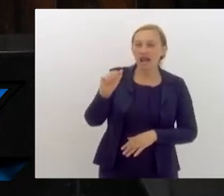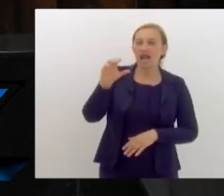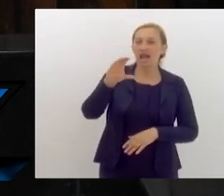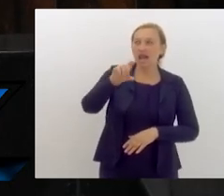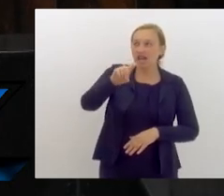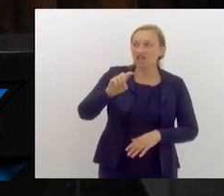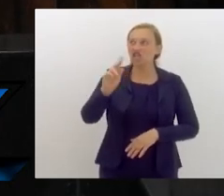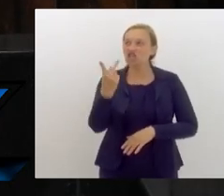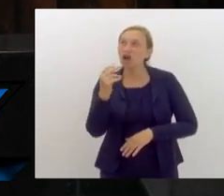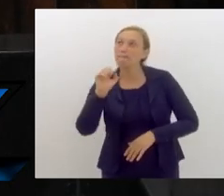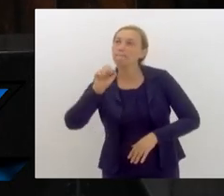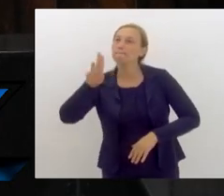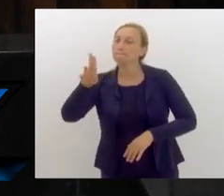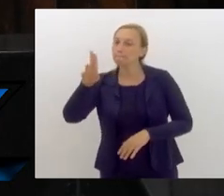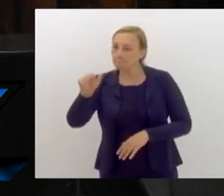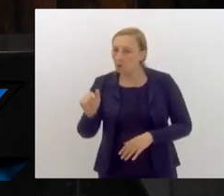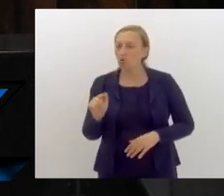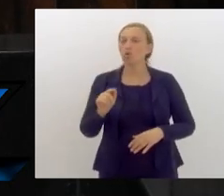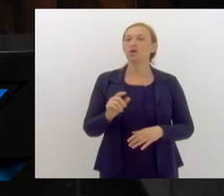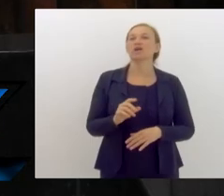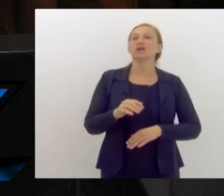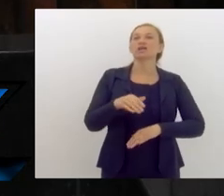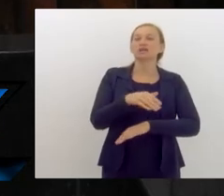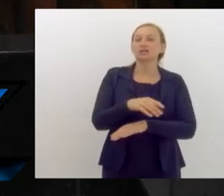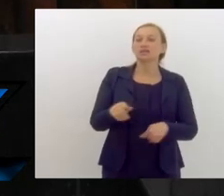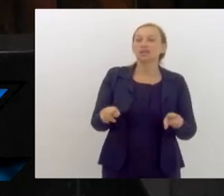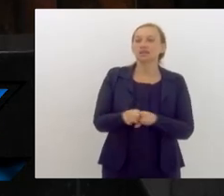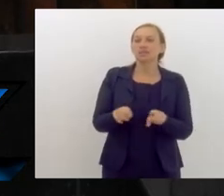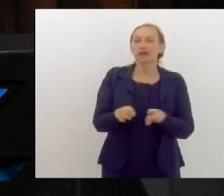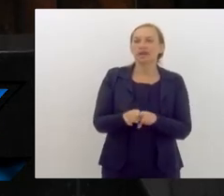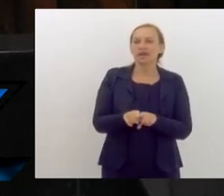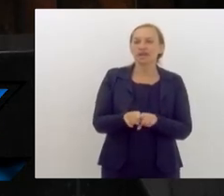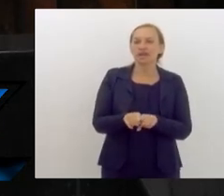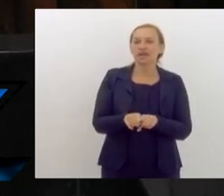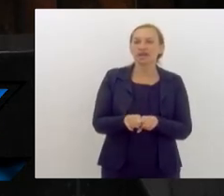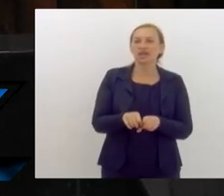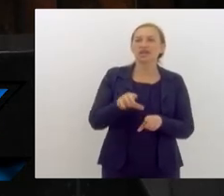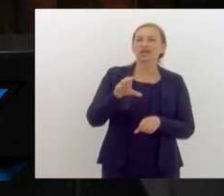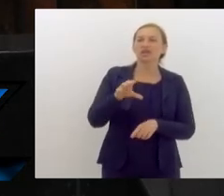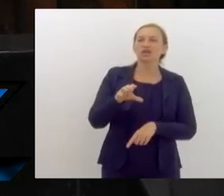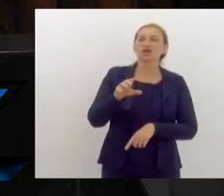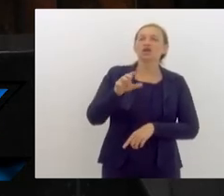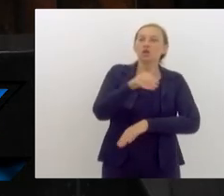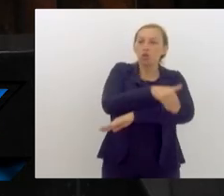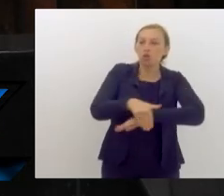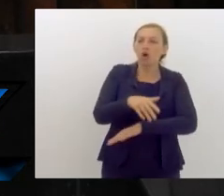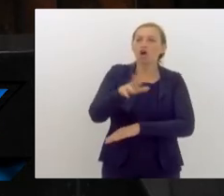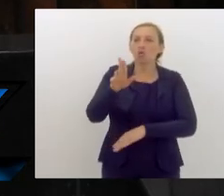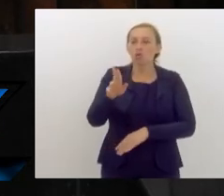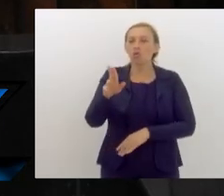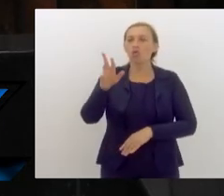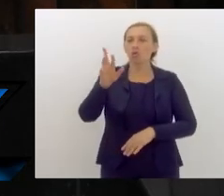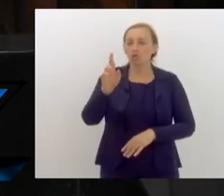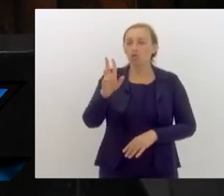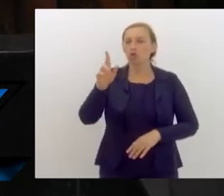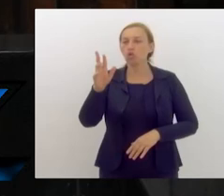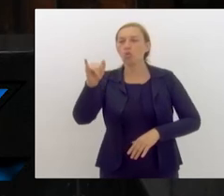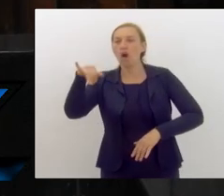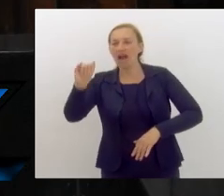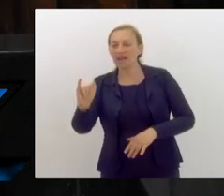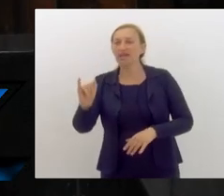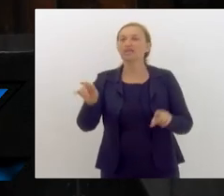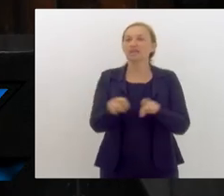Paraíso no Sargento paninho com atenção na travessa Vasconcelos com atenção na Chácara Flora Rua Uruguai e com atenção na Primeira de